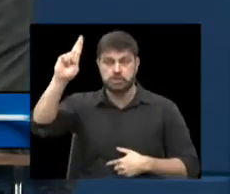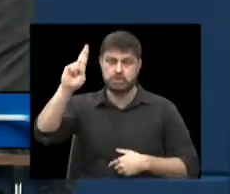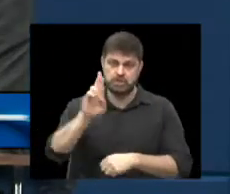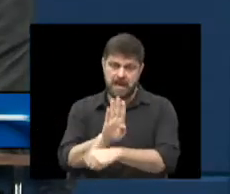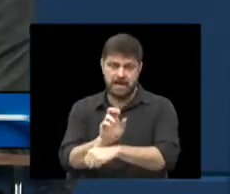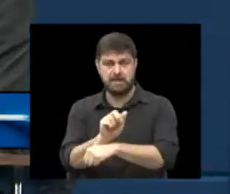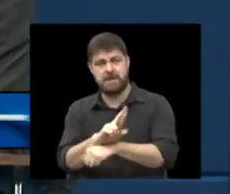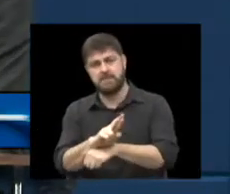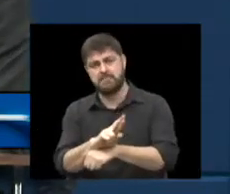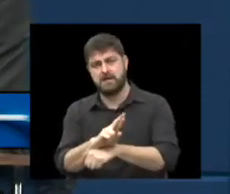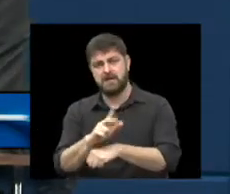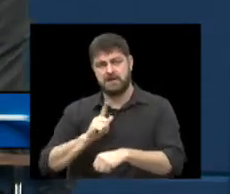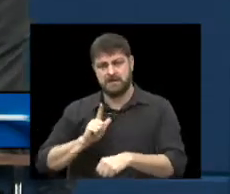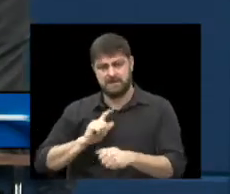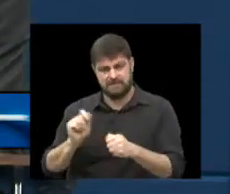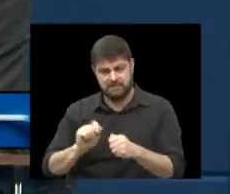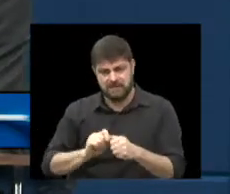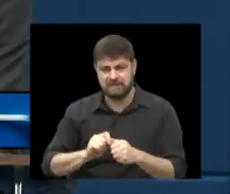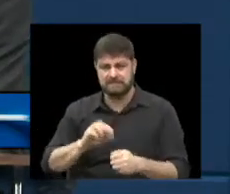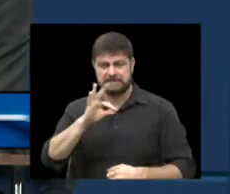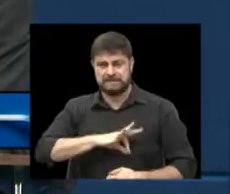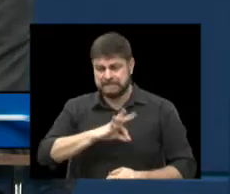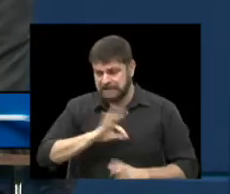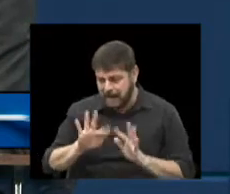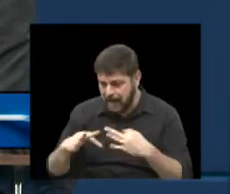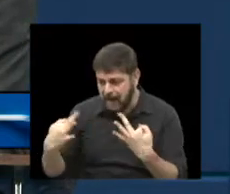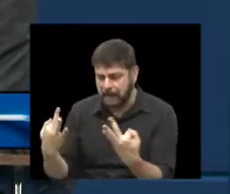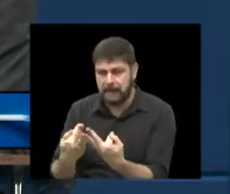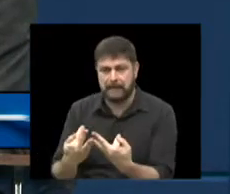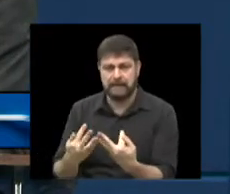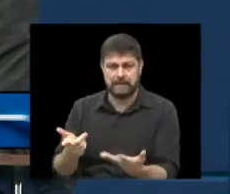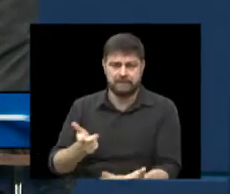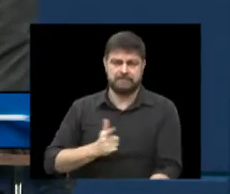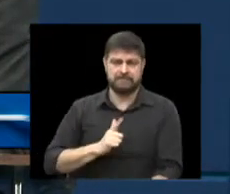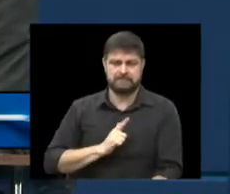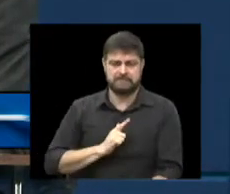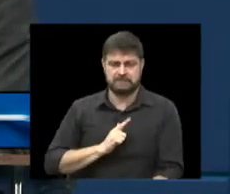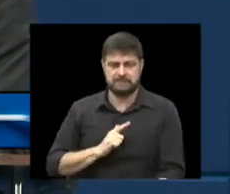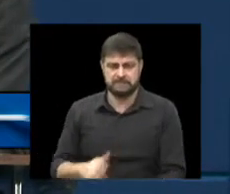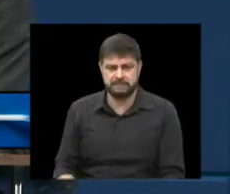bar, que sustentam as suas famílias,